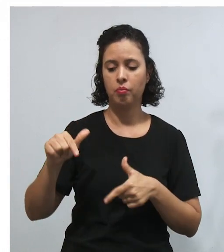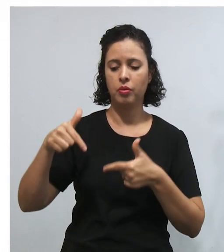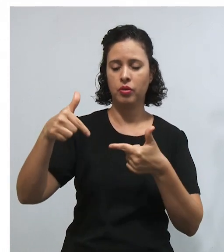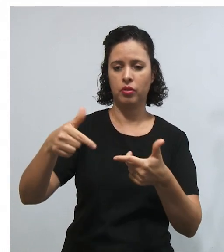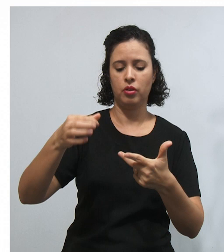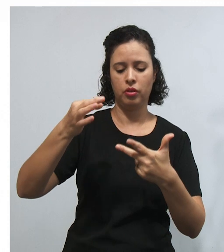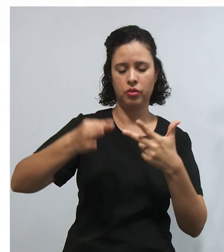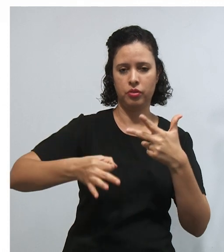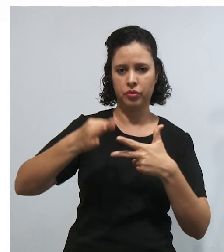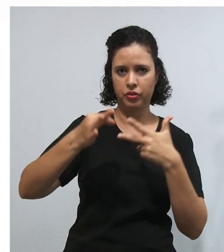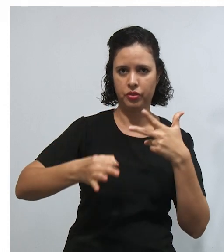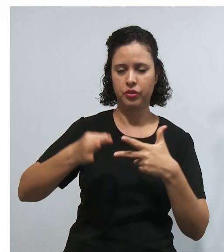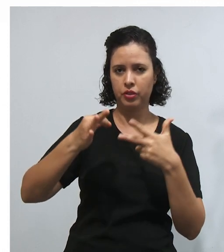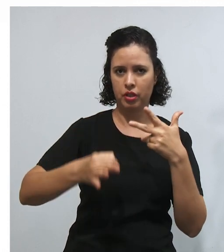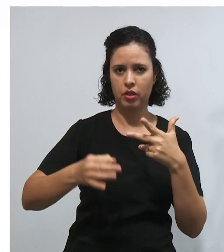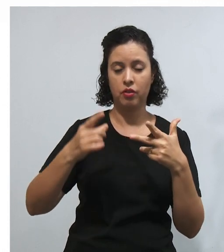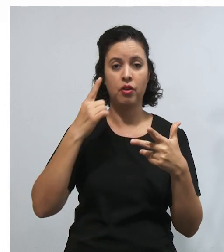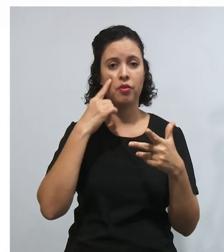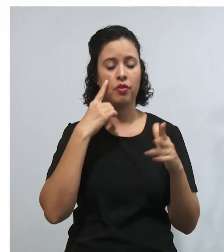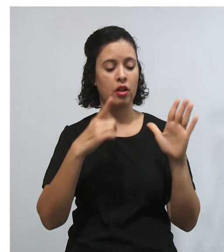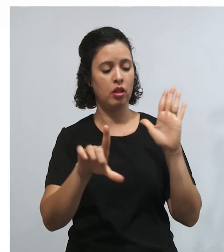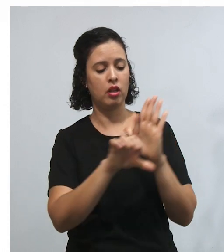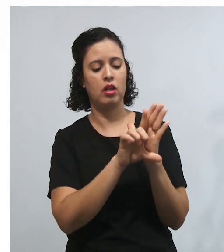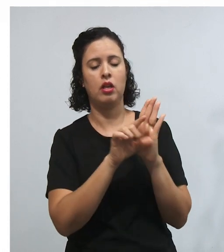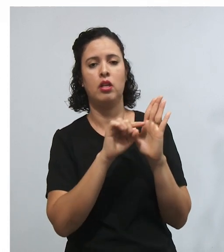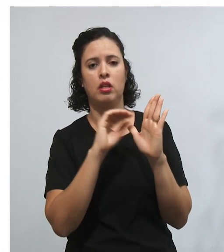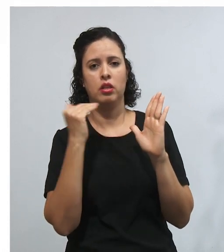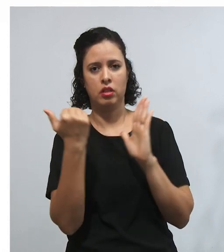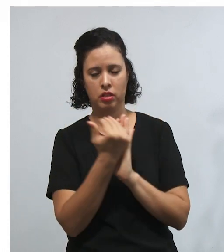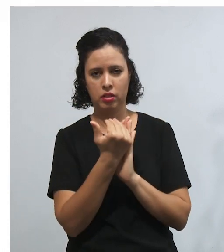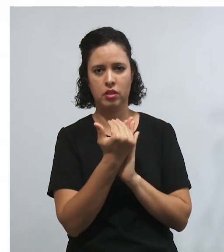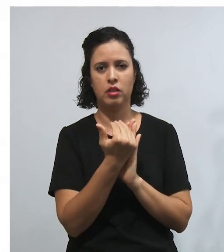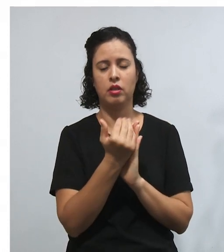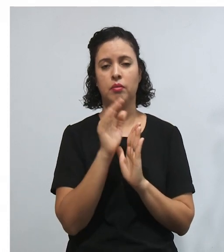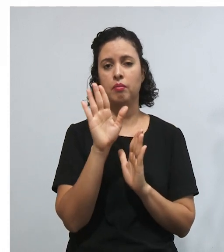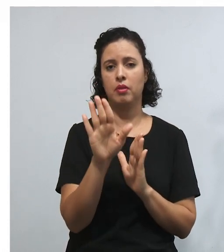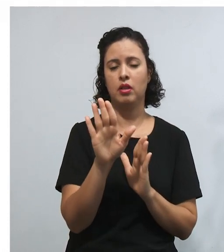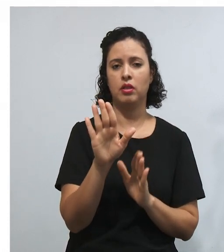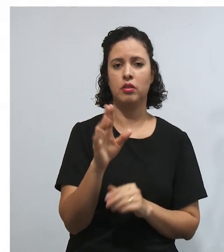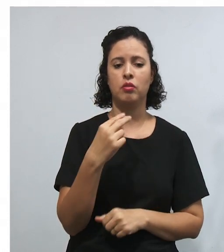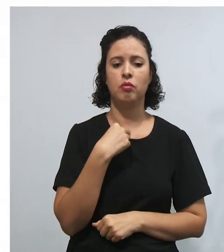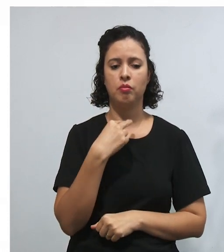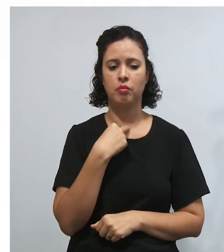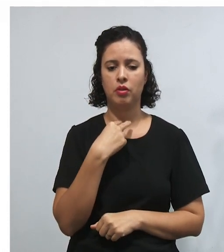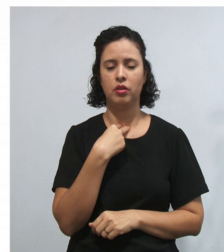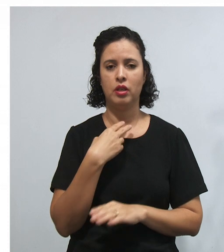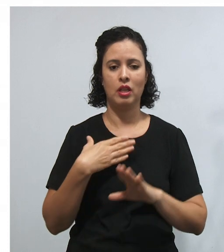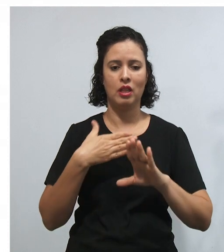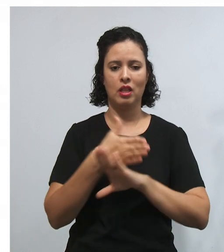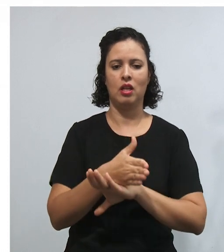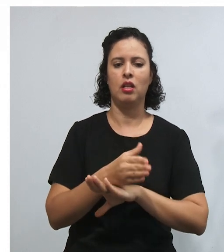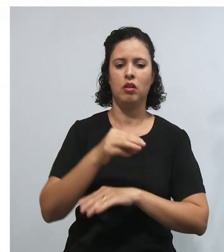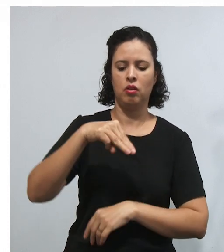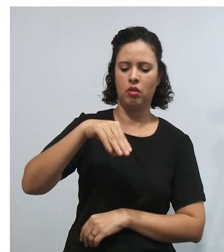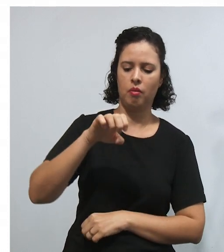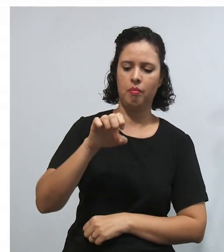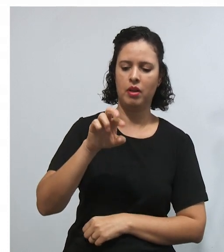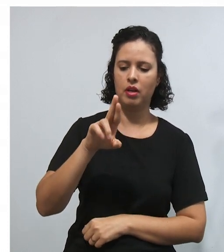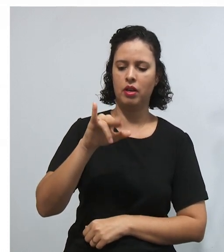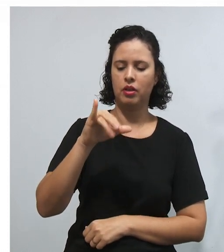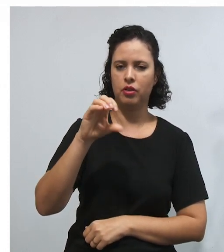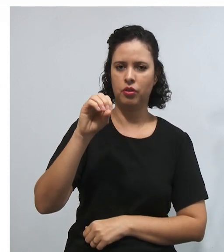Judiciário vai ver a legalidade do ato, né? Mas ele não vai poder entrar no mérito, ou seja, não vai poder ver